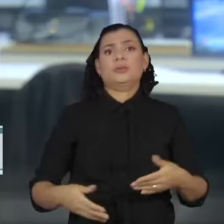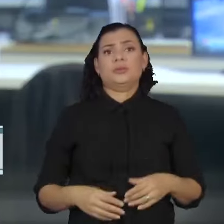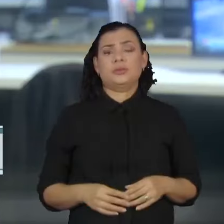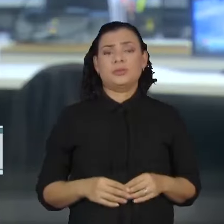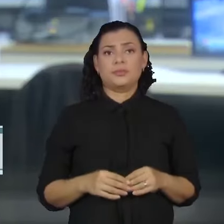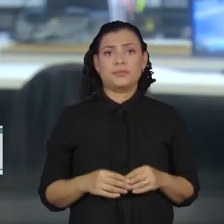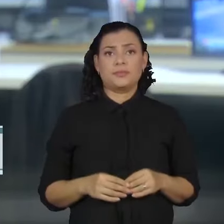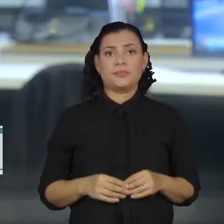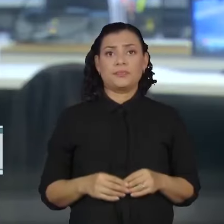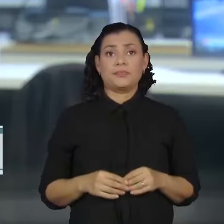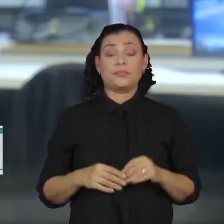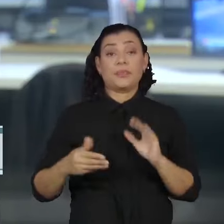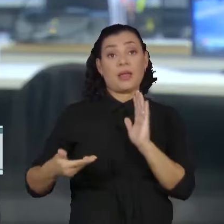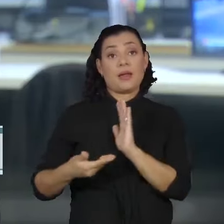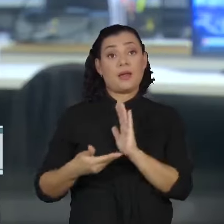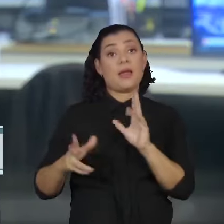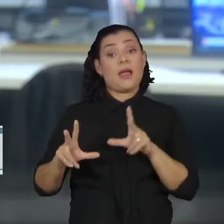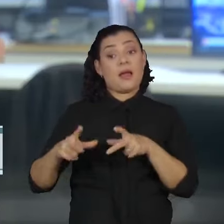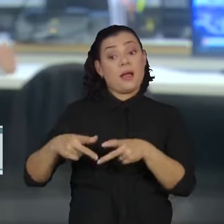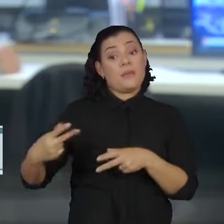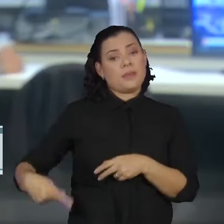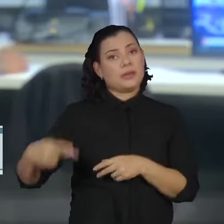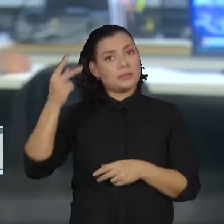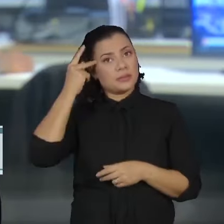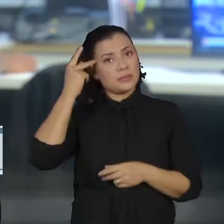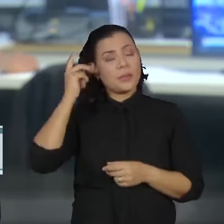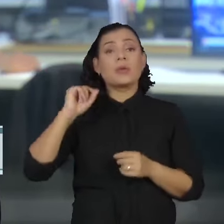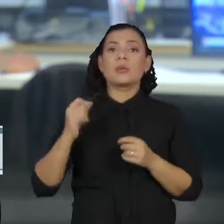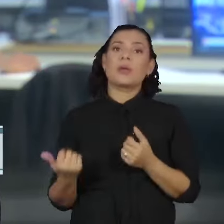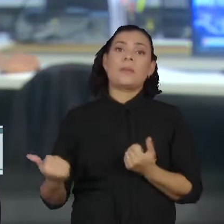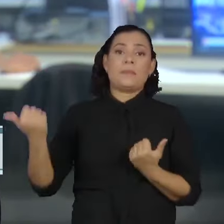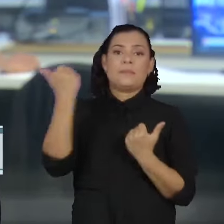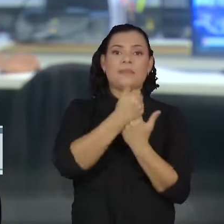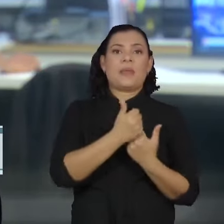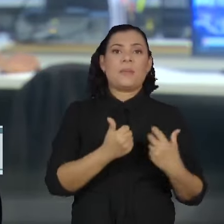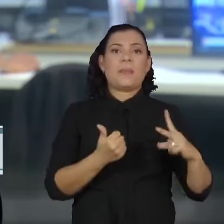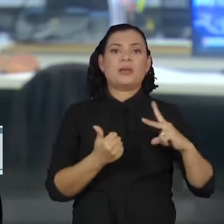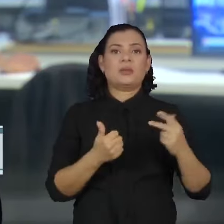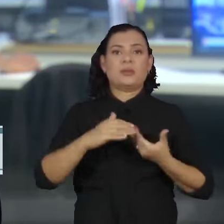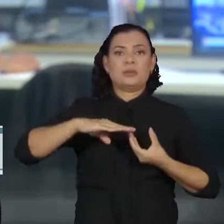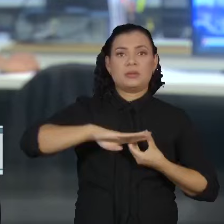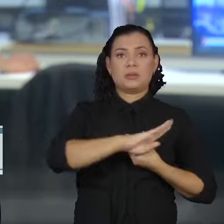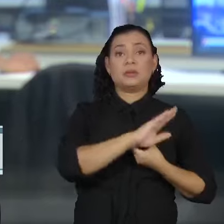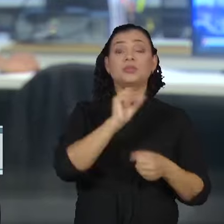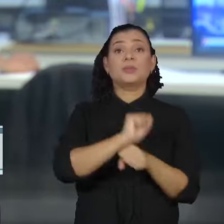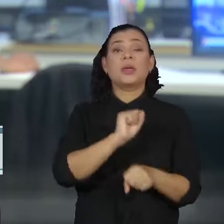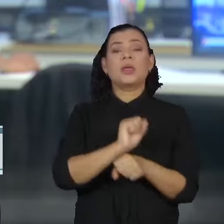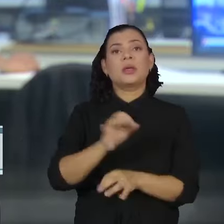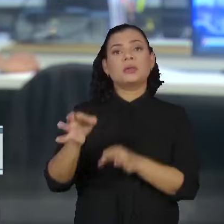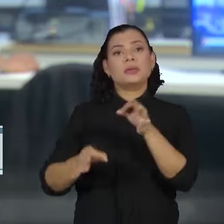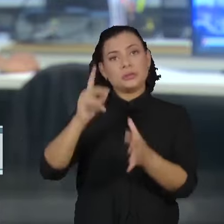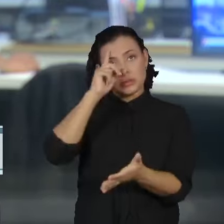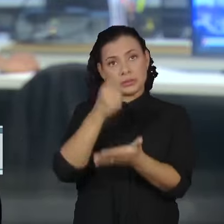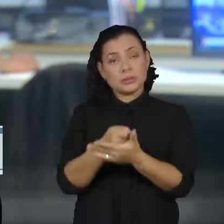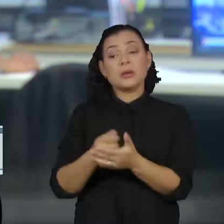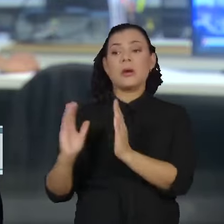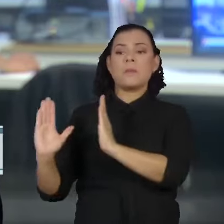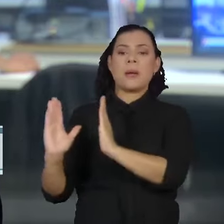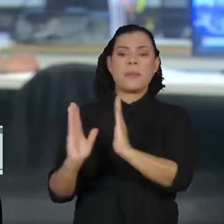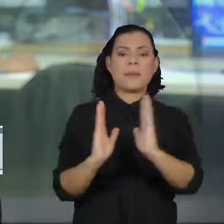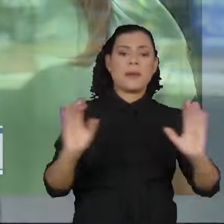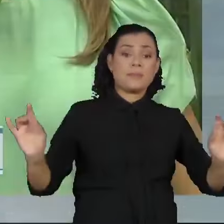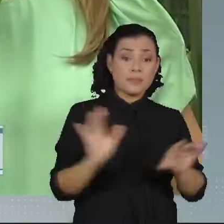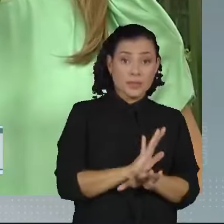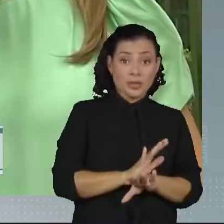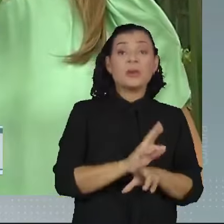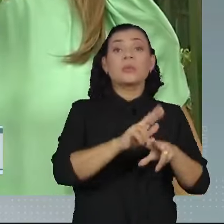Câmara de São Paulo só poderá votar a privatização da Sabesp depois que todas as audiências públicas forem realizadas. A